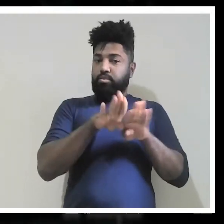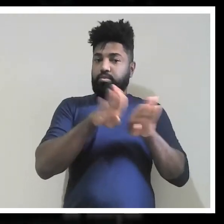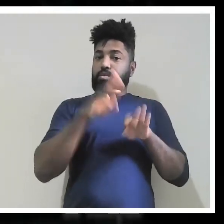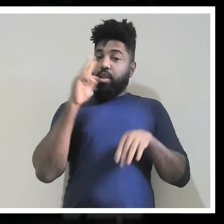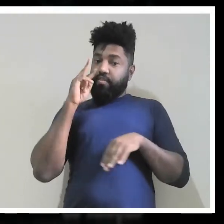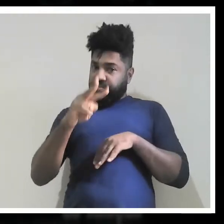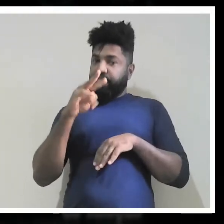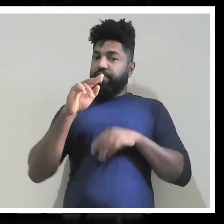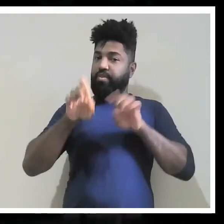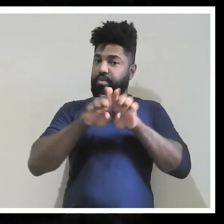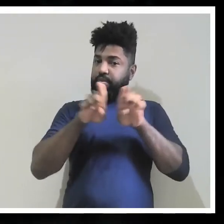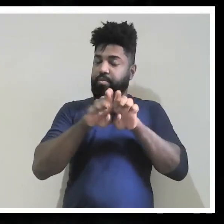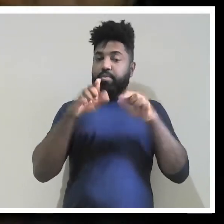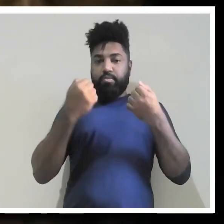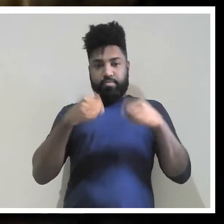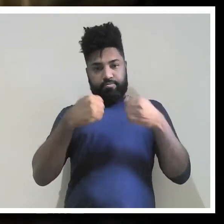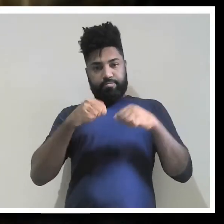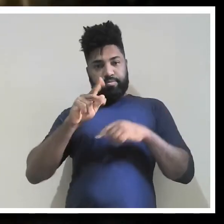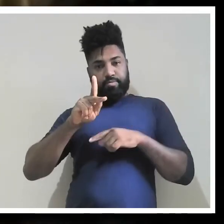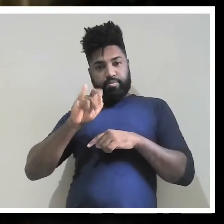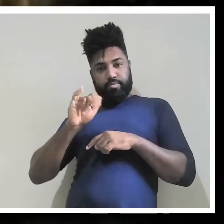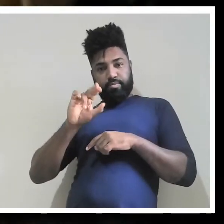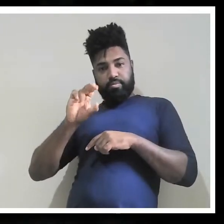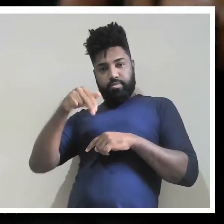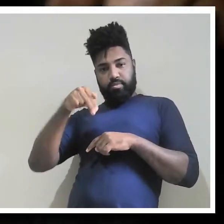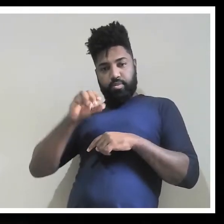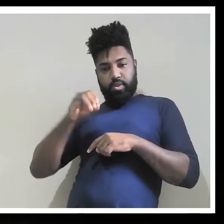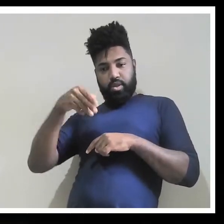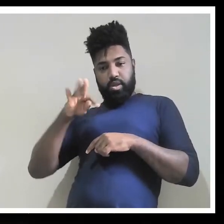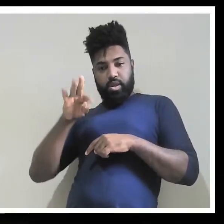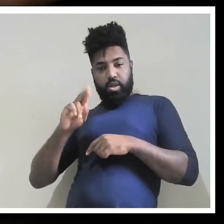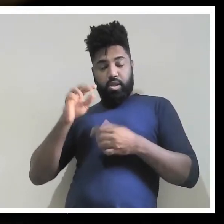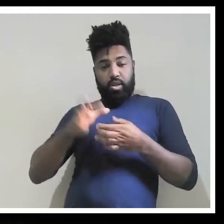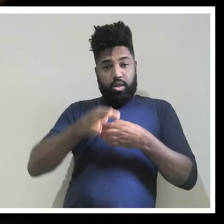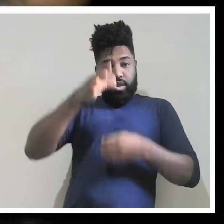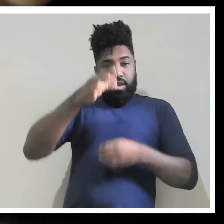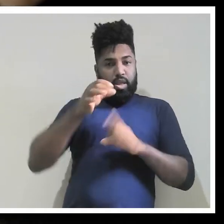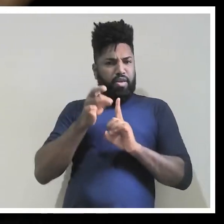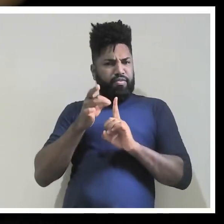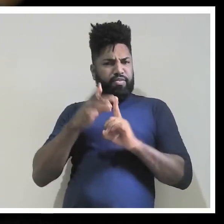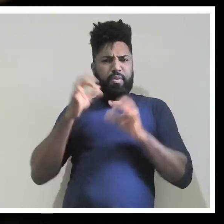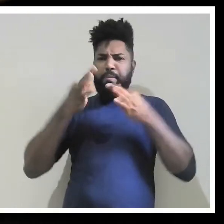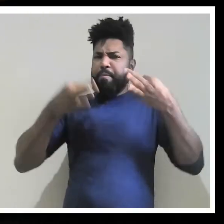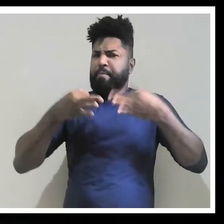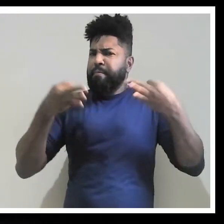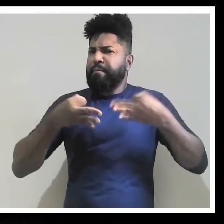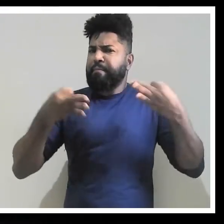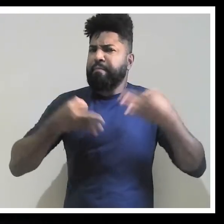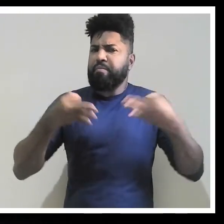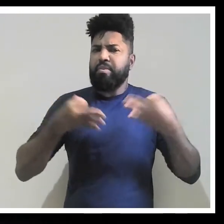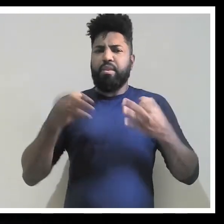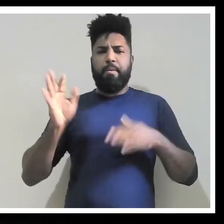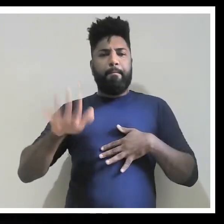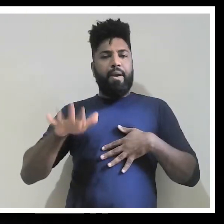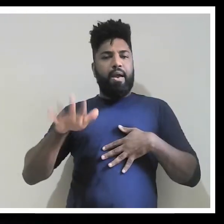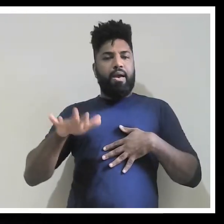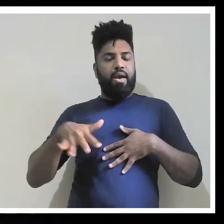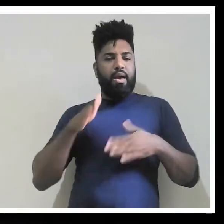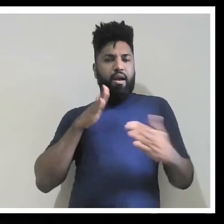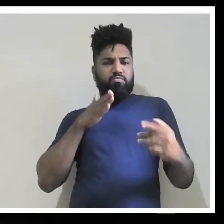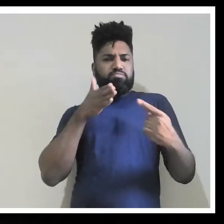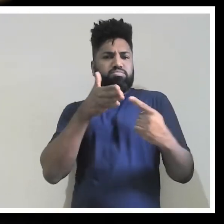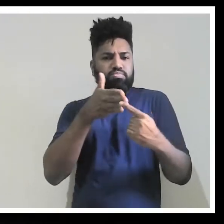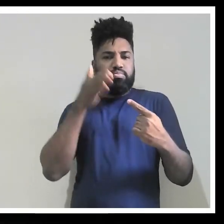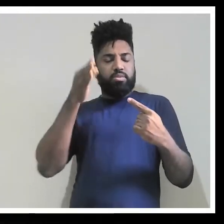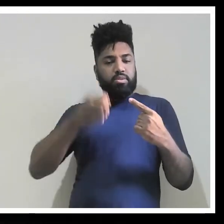principalmente porque o piquenômetro, eu pelo menos considero uma vidraria genial. Ela é barata, é precisa e você pode ter até mesmo